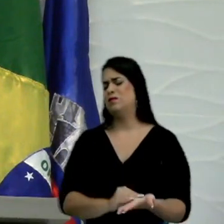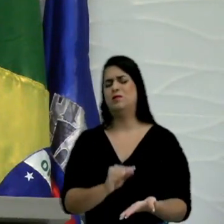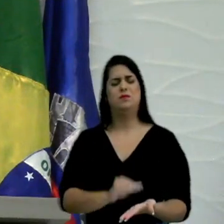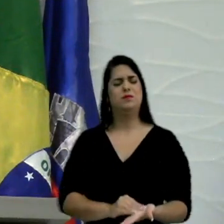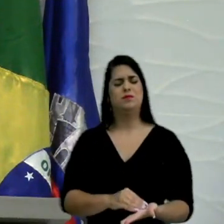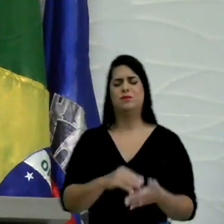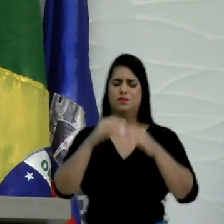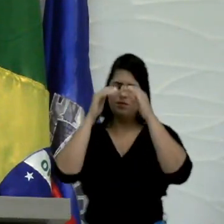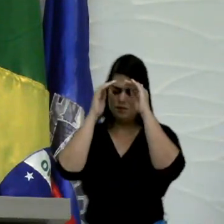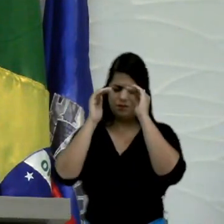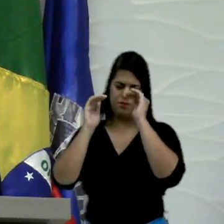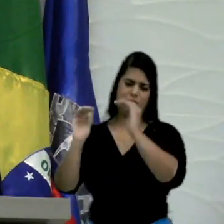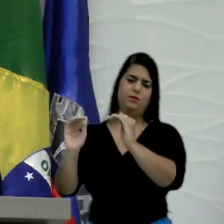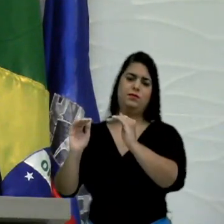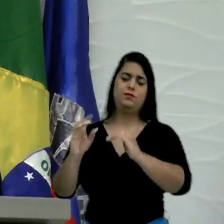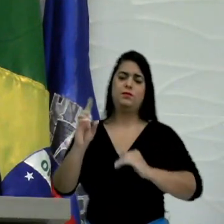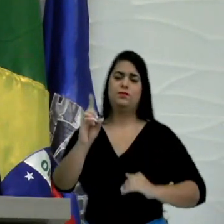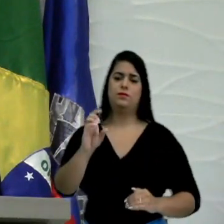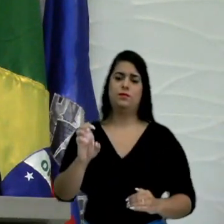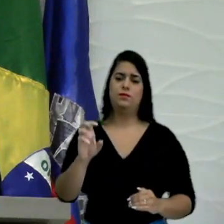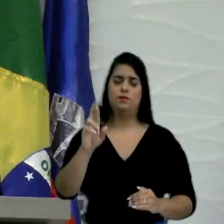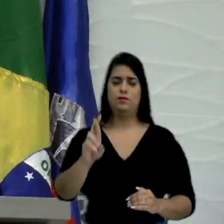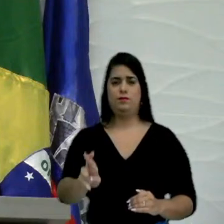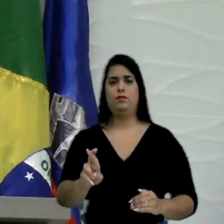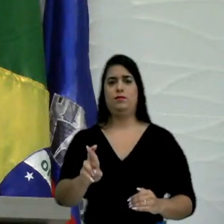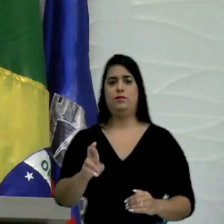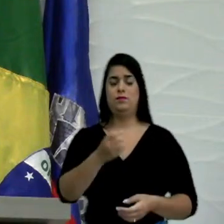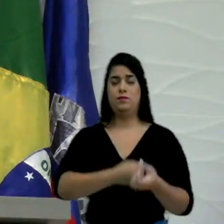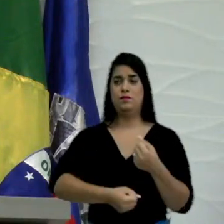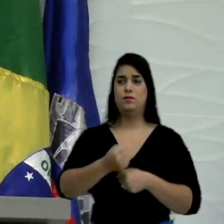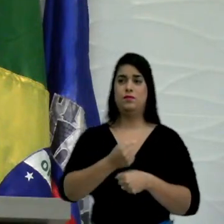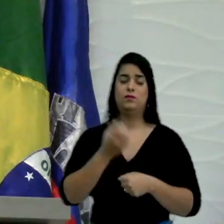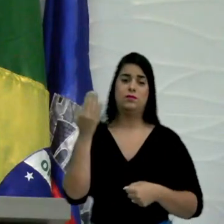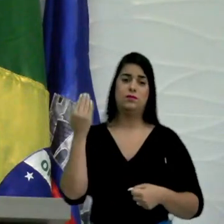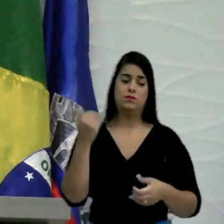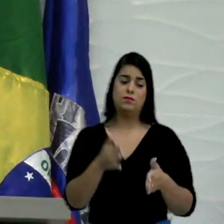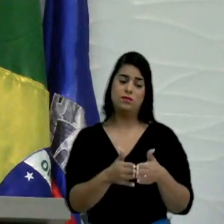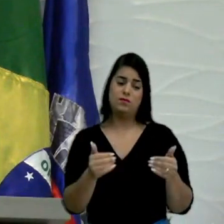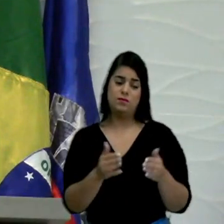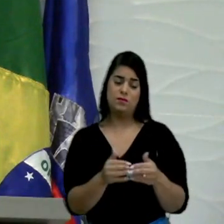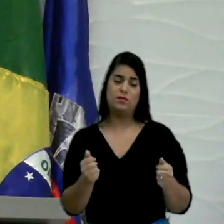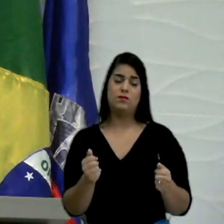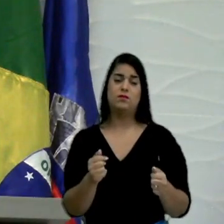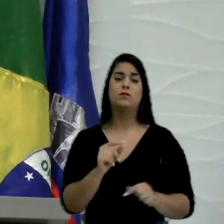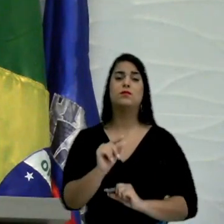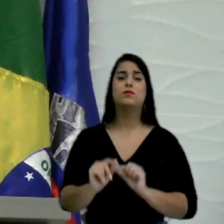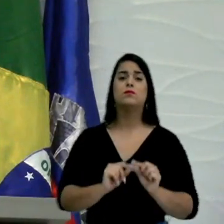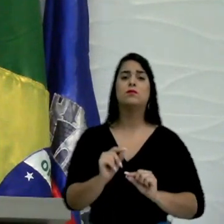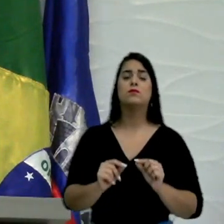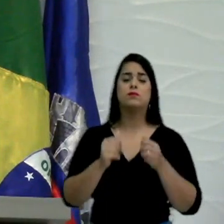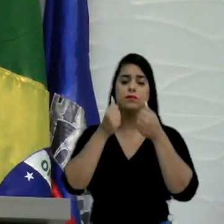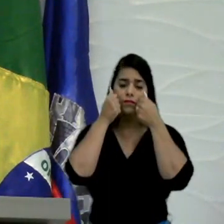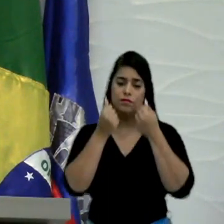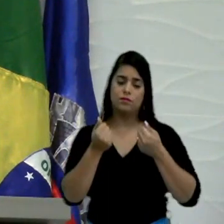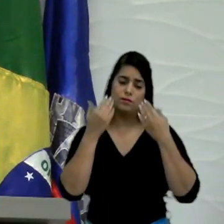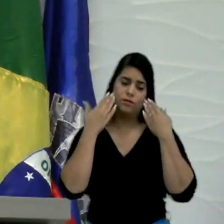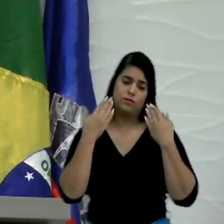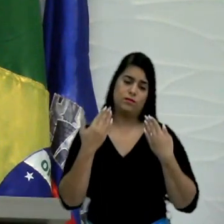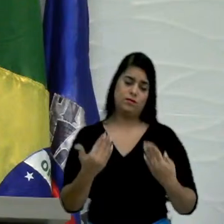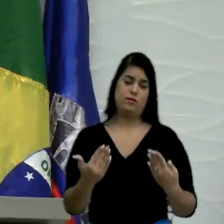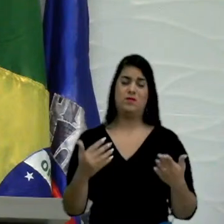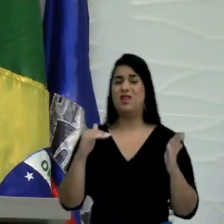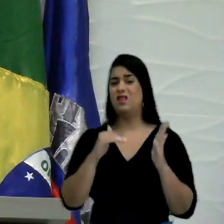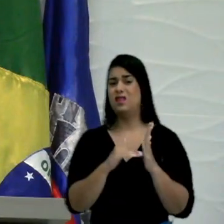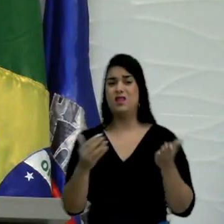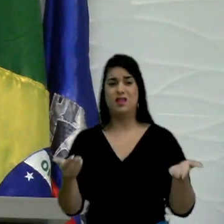essa casa, é o DR. O ano passado apresentei aqui um requerimento solicitando uma audiência pública. E até